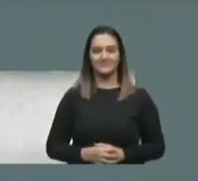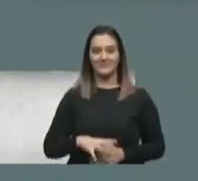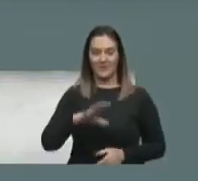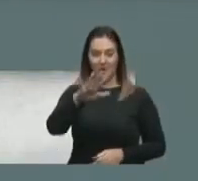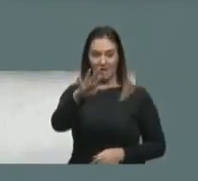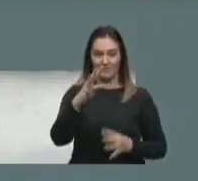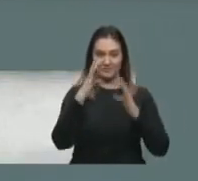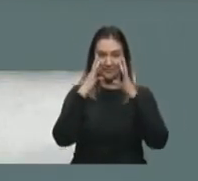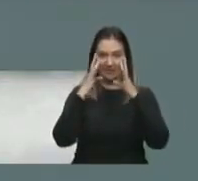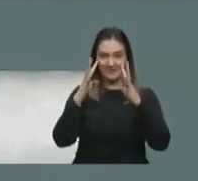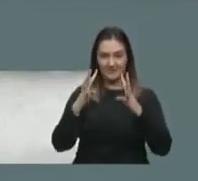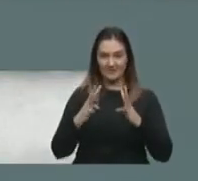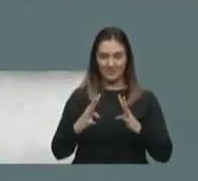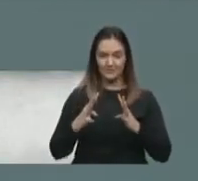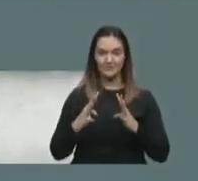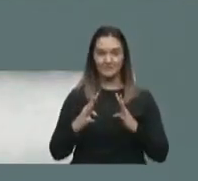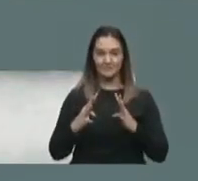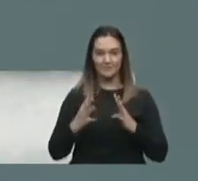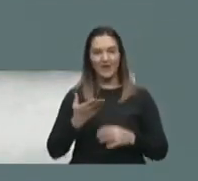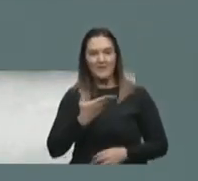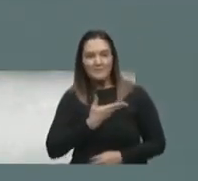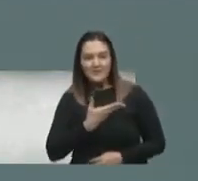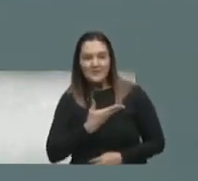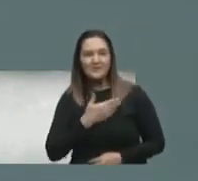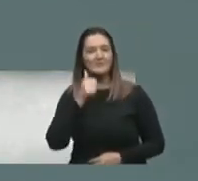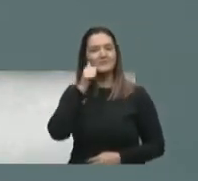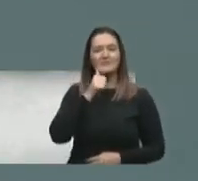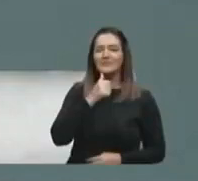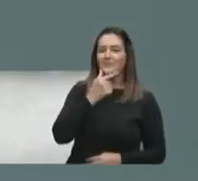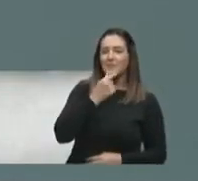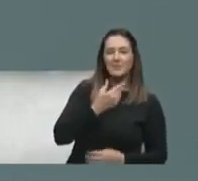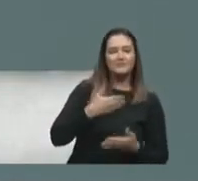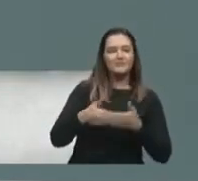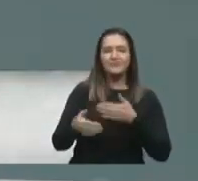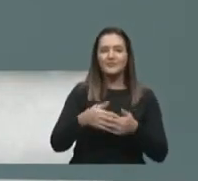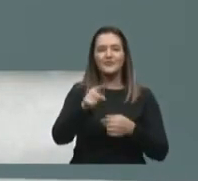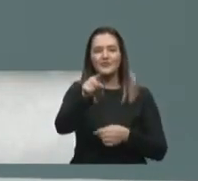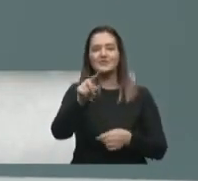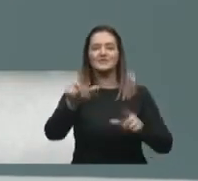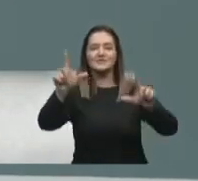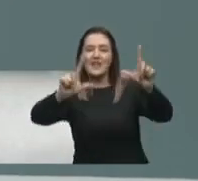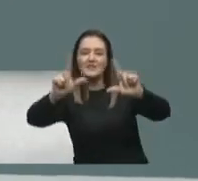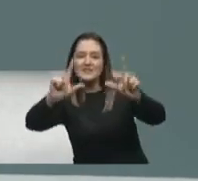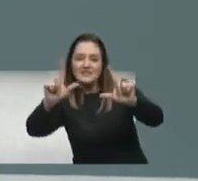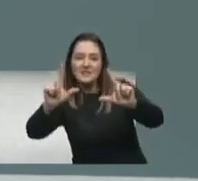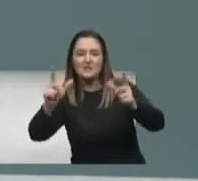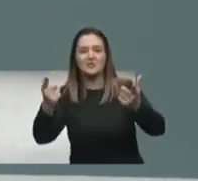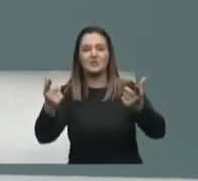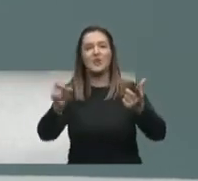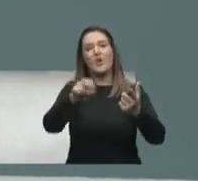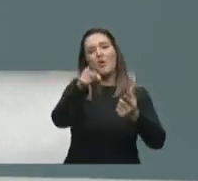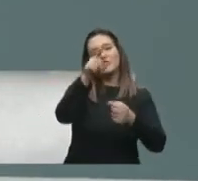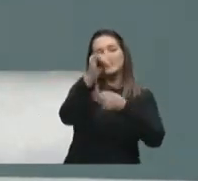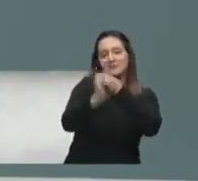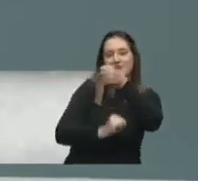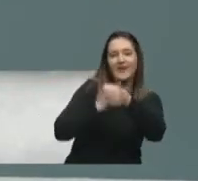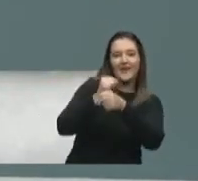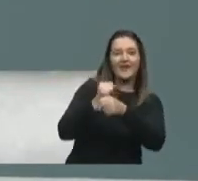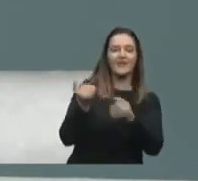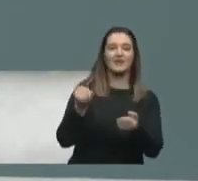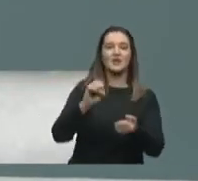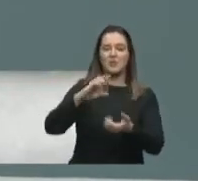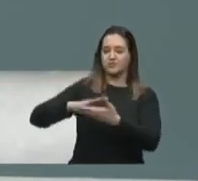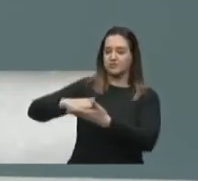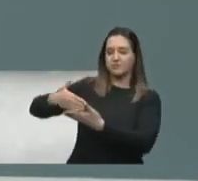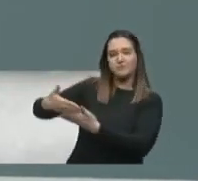Presta bem atenção, meu amigo e minha amiga. Você que está me assistindo pela televisão, você que está vendo pela internet, você que está